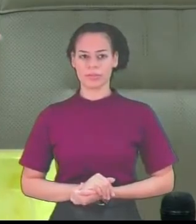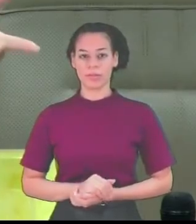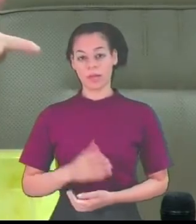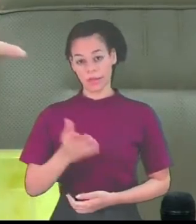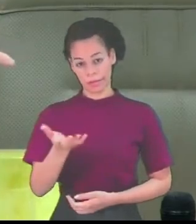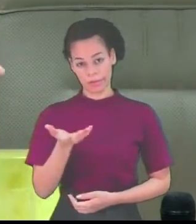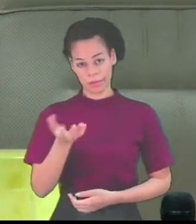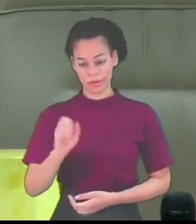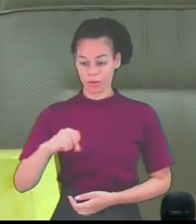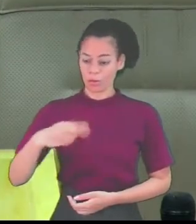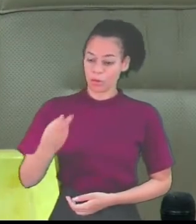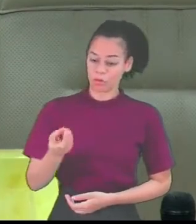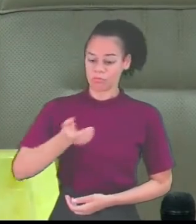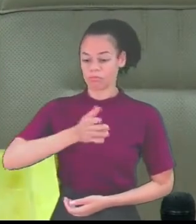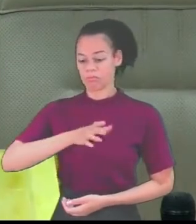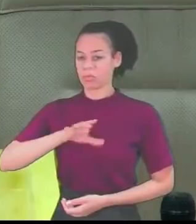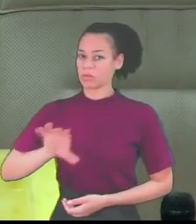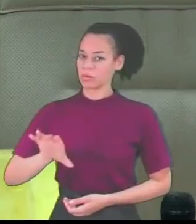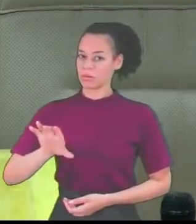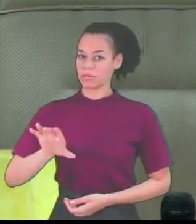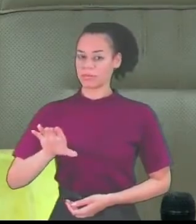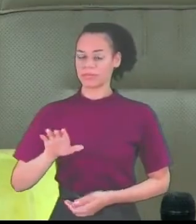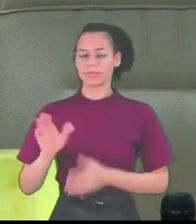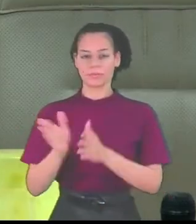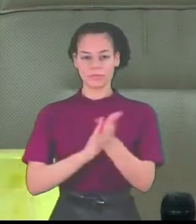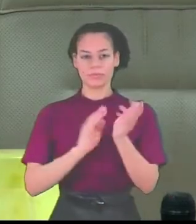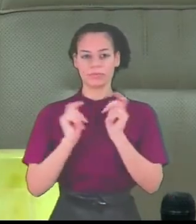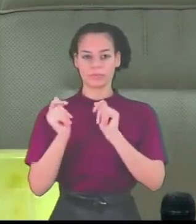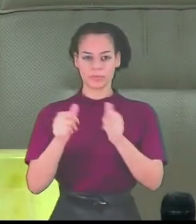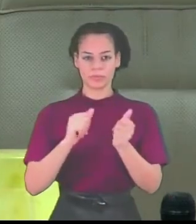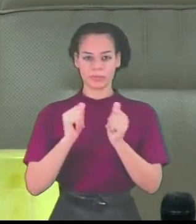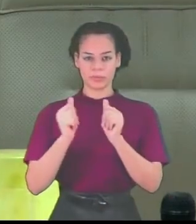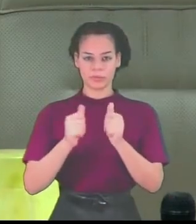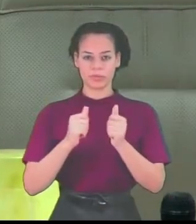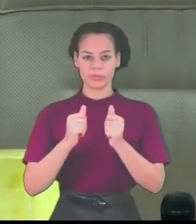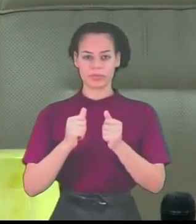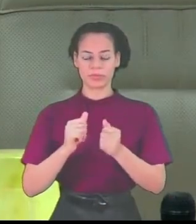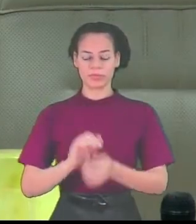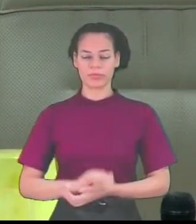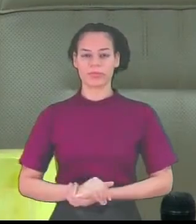e quer não o aleluia